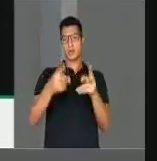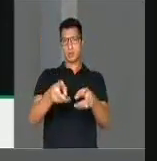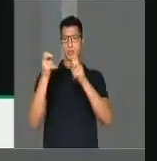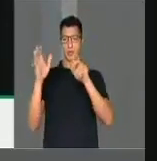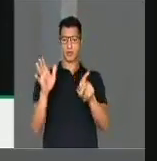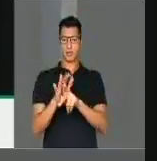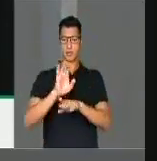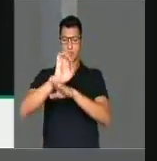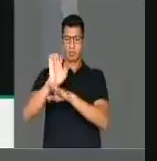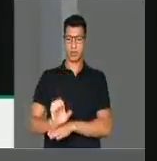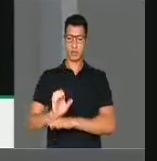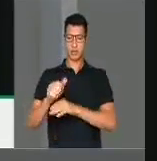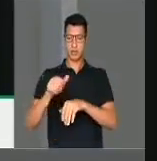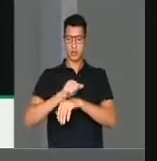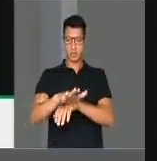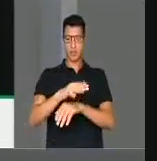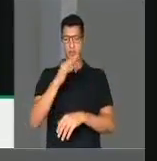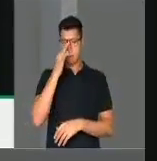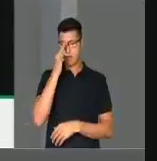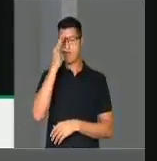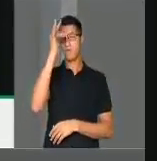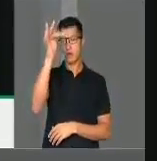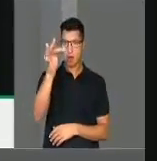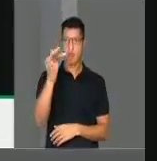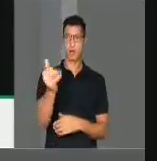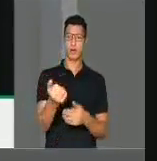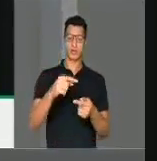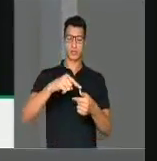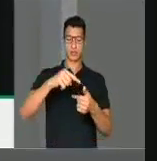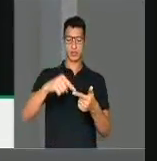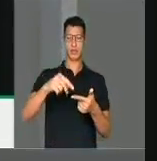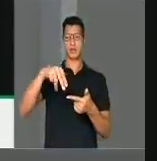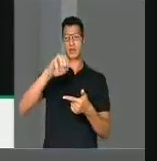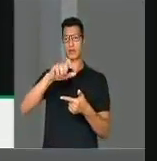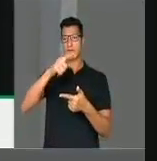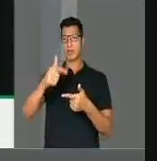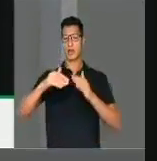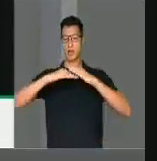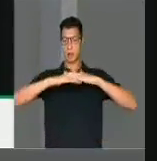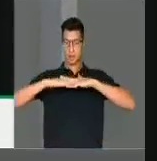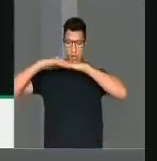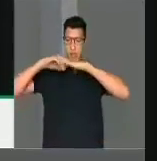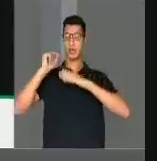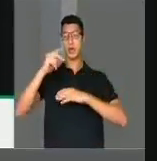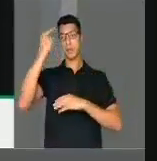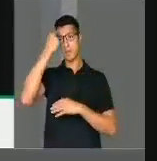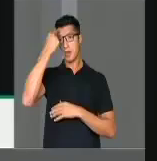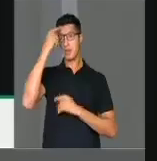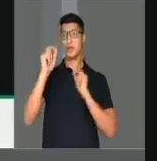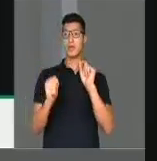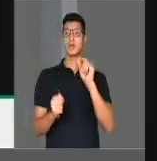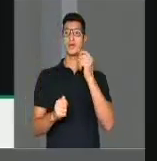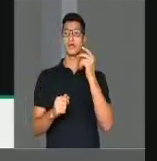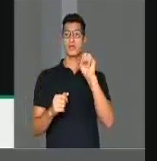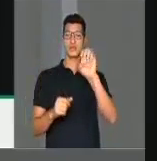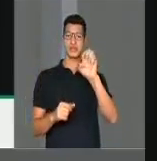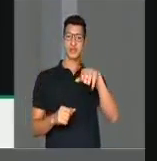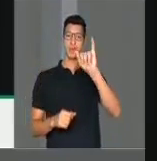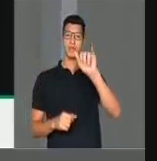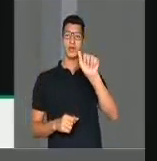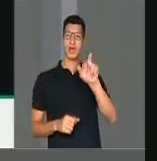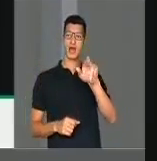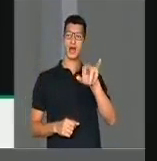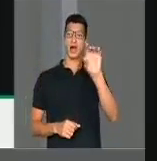observa no próprio estado de Ceará exportando flores, exportando melão. Quem jamais pensou, né, que o